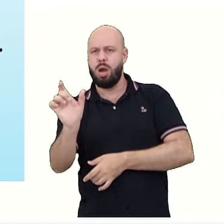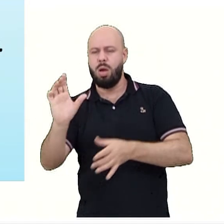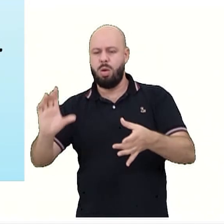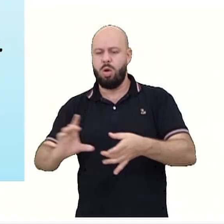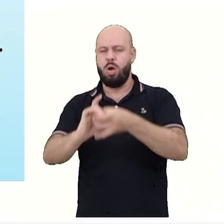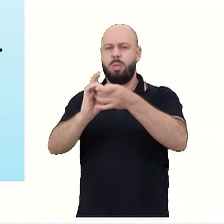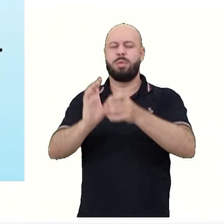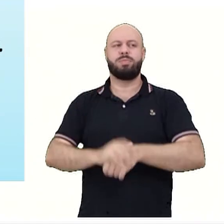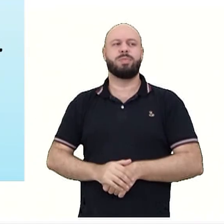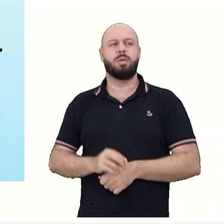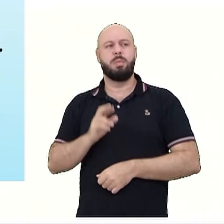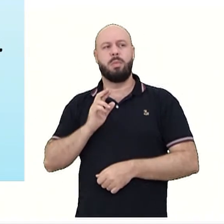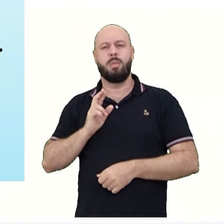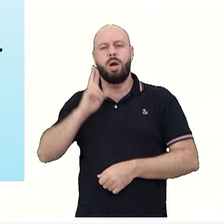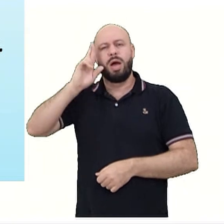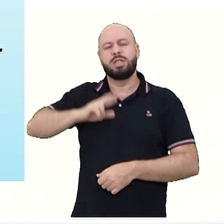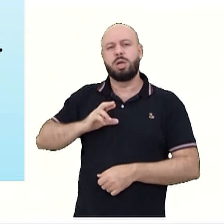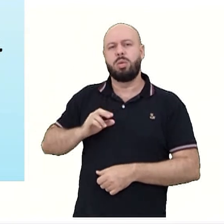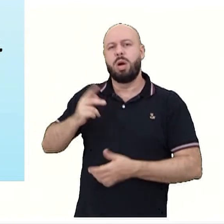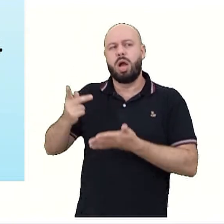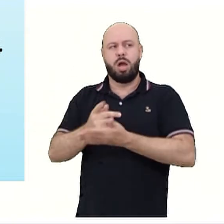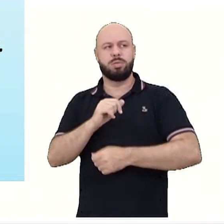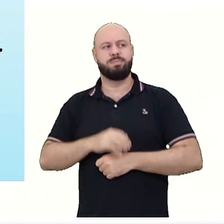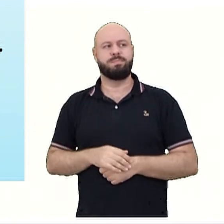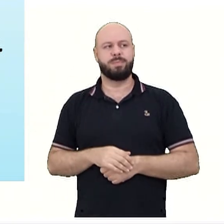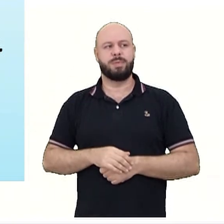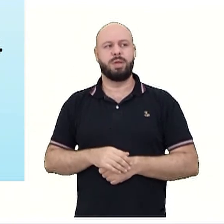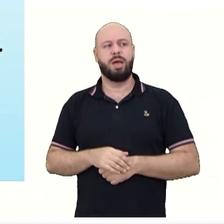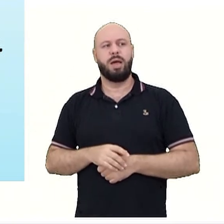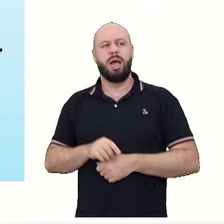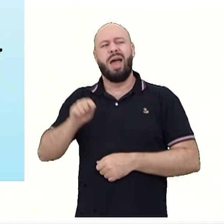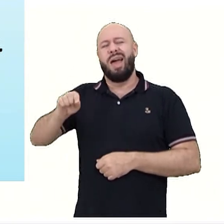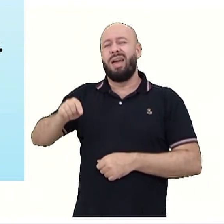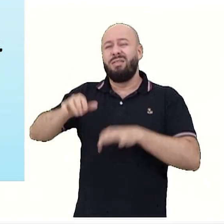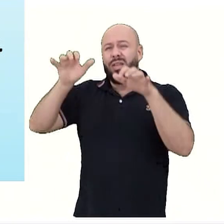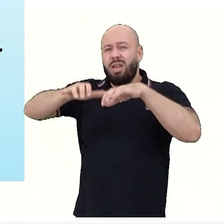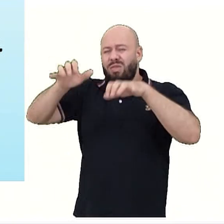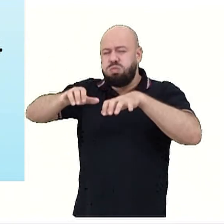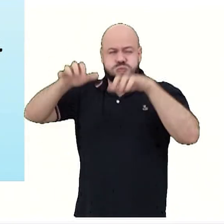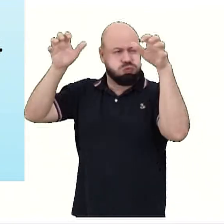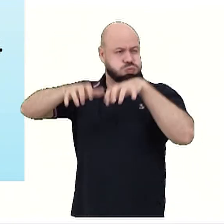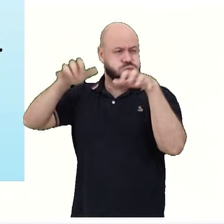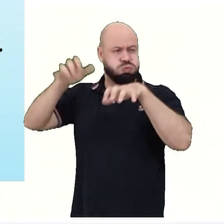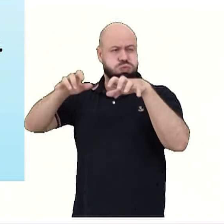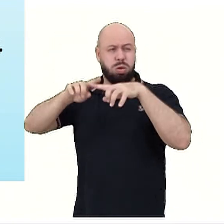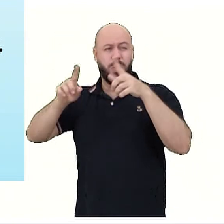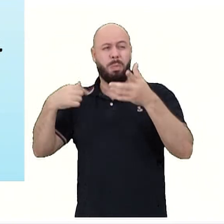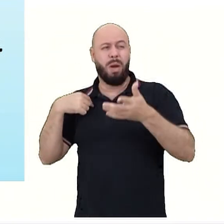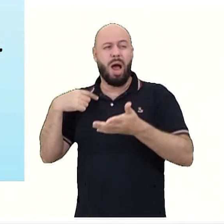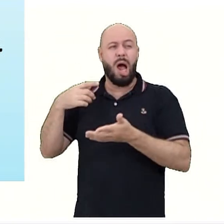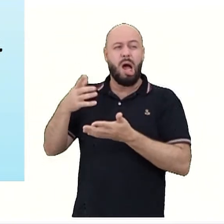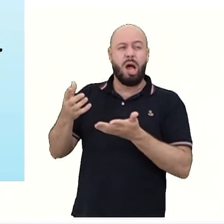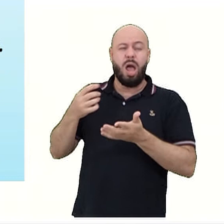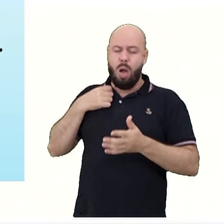ou causa. As it was raining